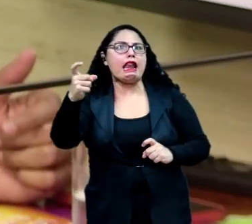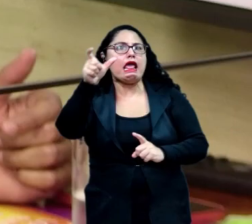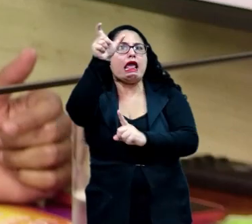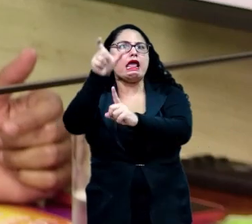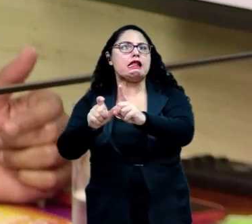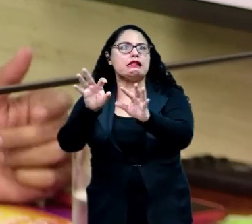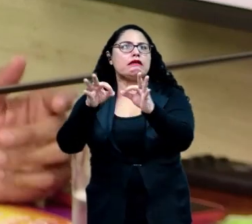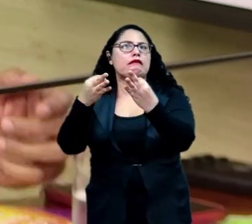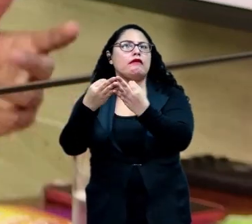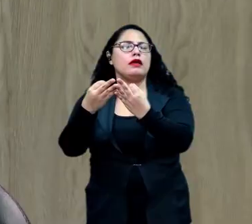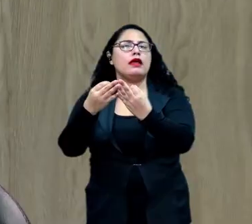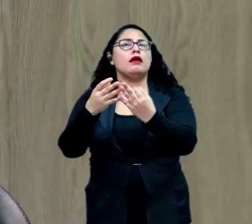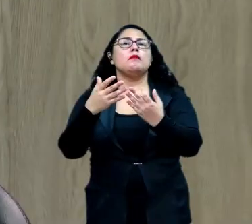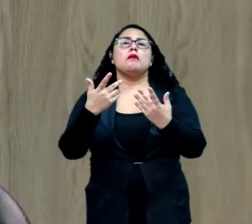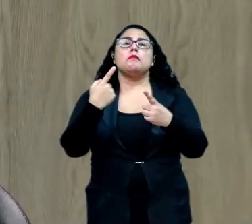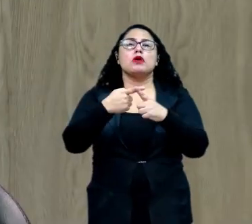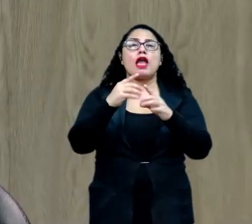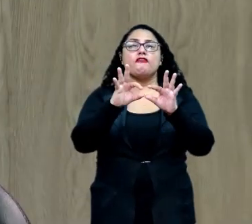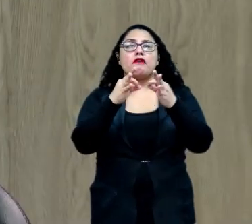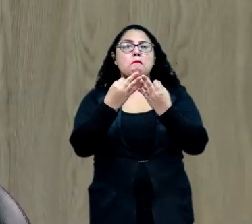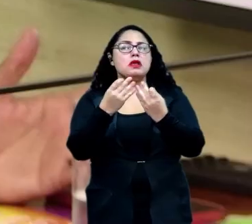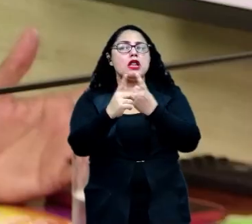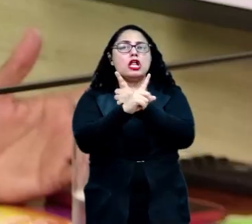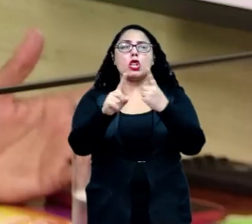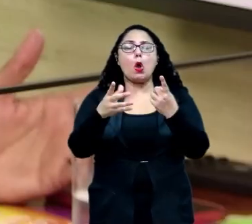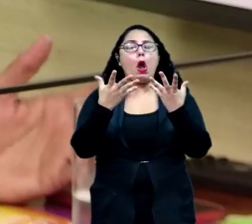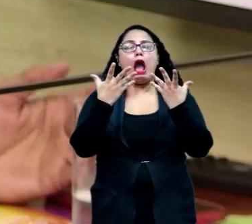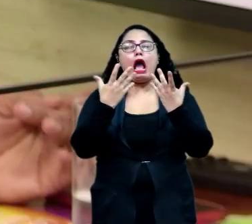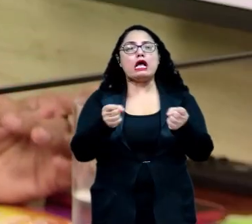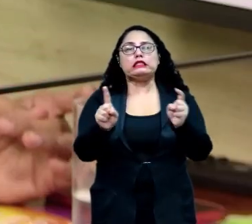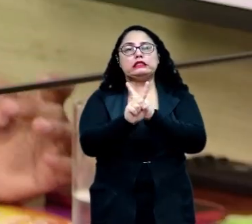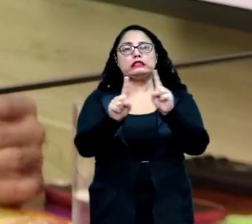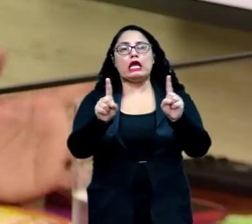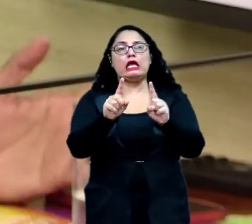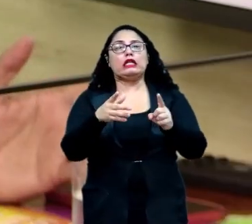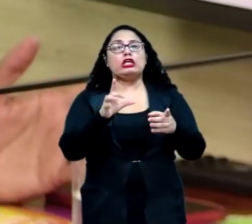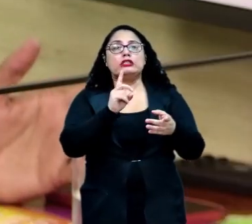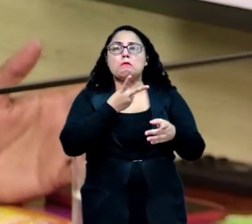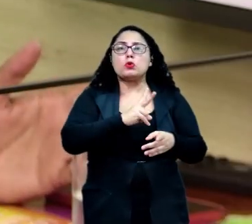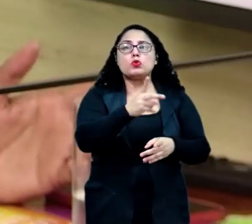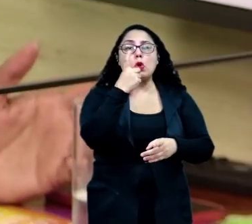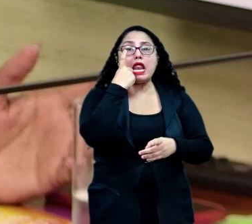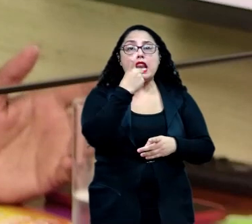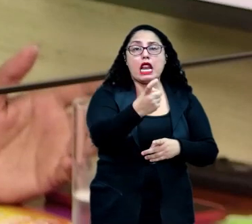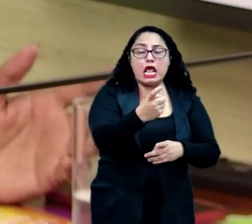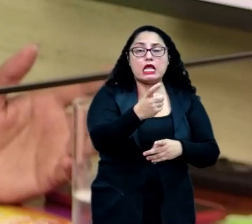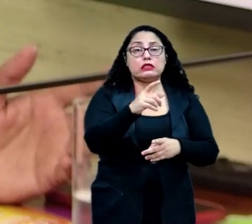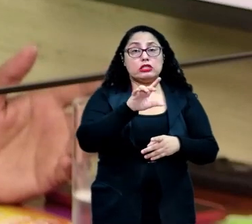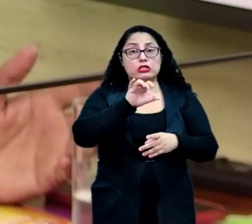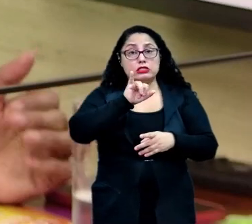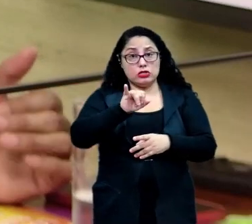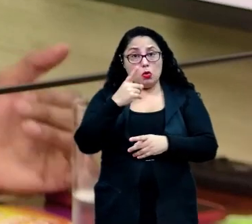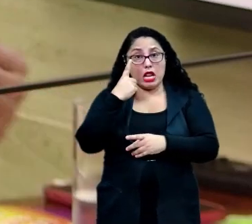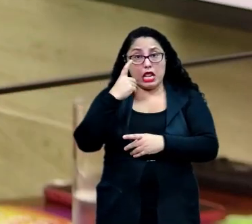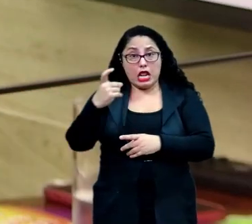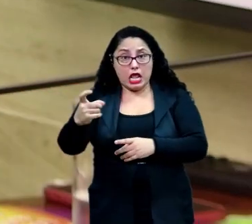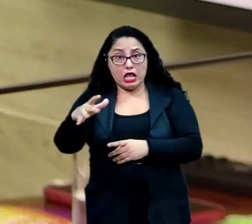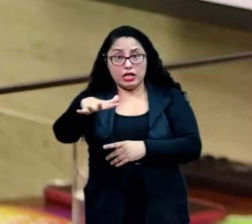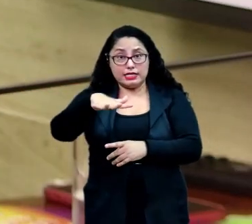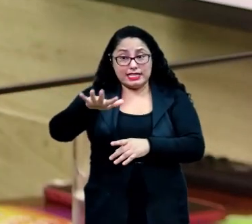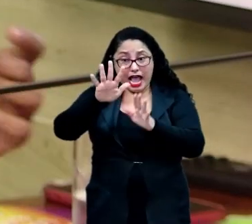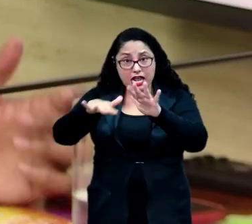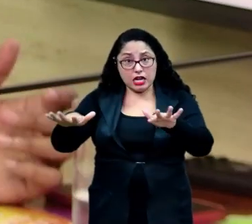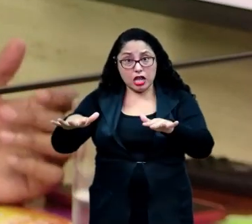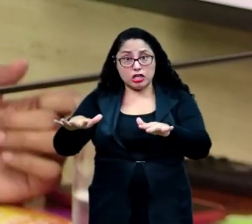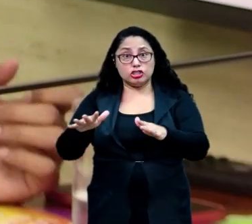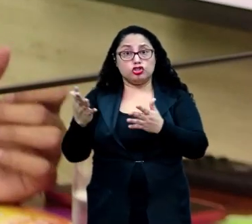vezes as famílias não aceitam, Tentam né? prevalecer o seu interesse, né? Quando esse interesse não prevalece, o interesse da